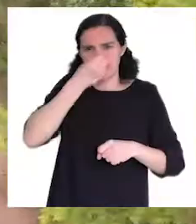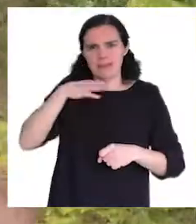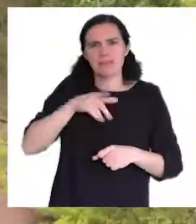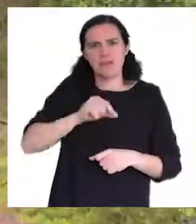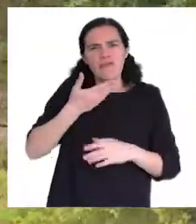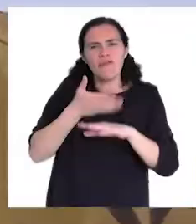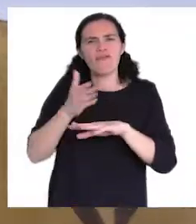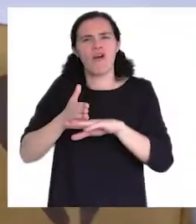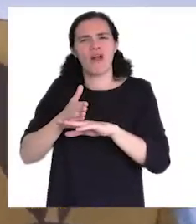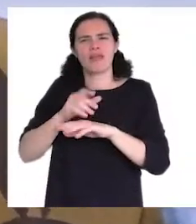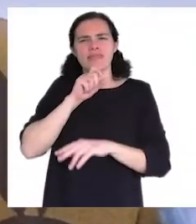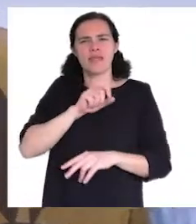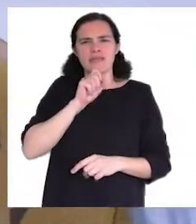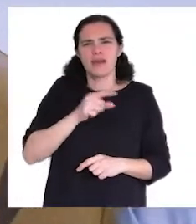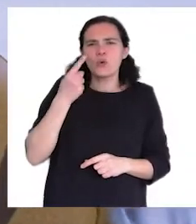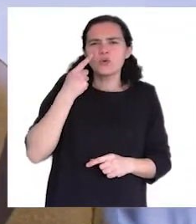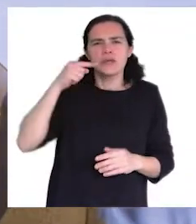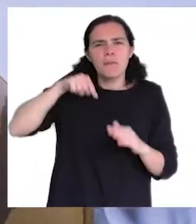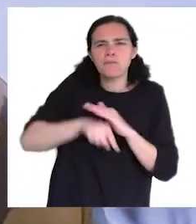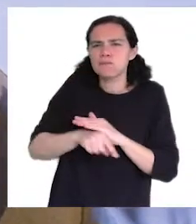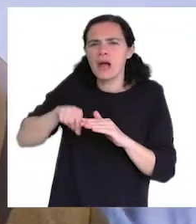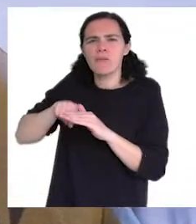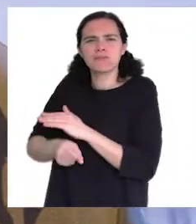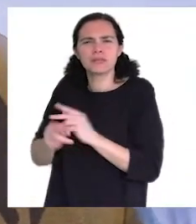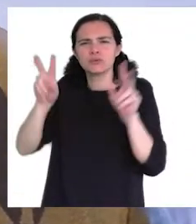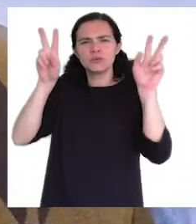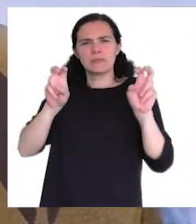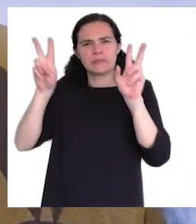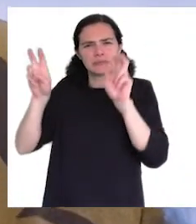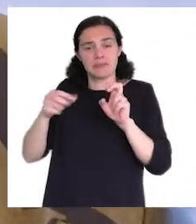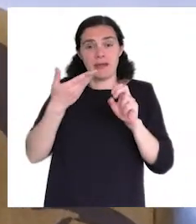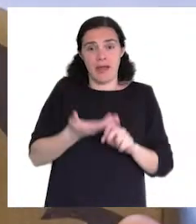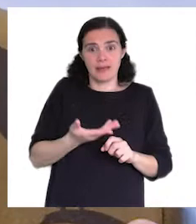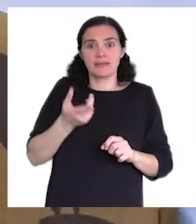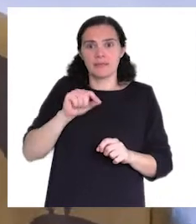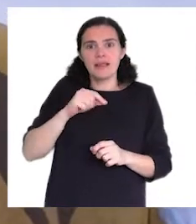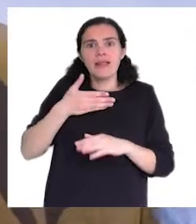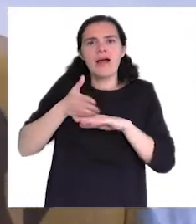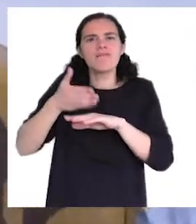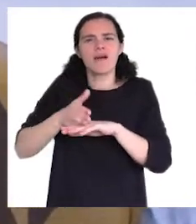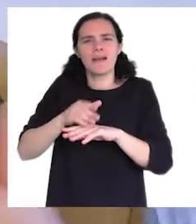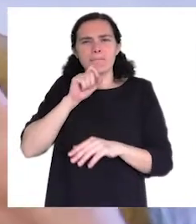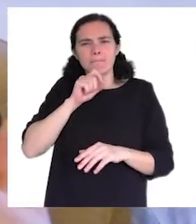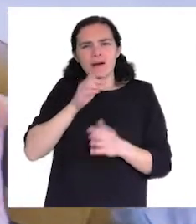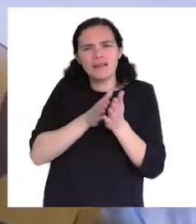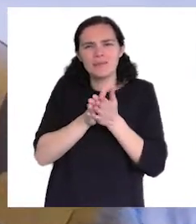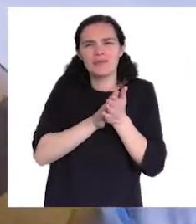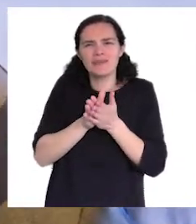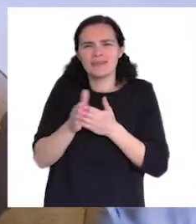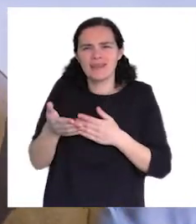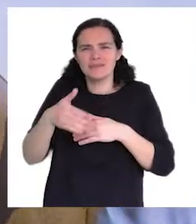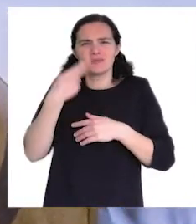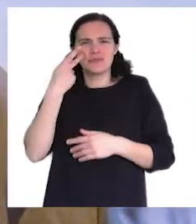da Quinta, mas também lá fora, poderem conhecer aprofundadamente todos estes temas aqui dentro, mas lá fora depois